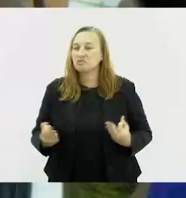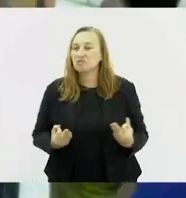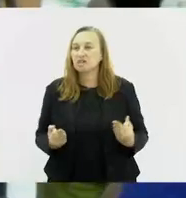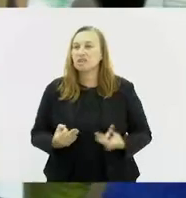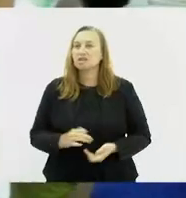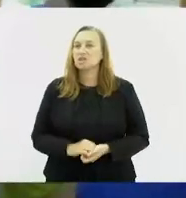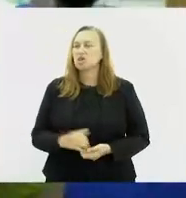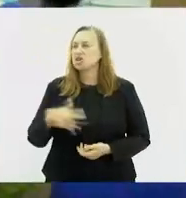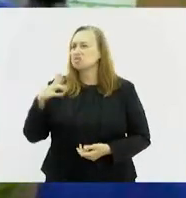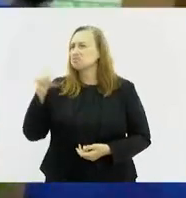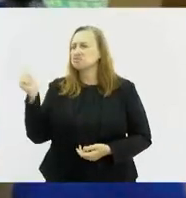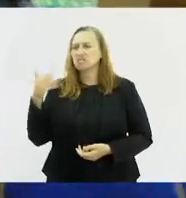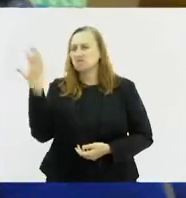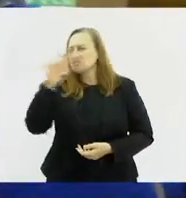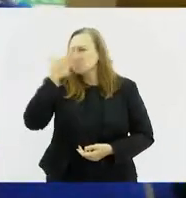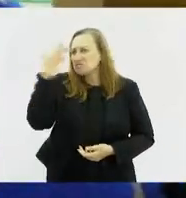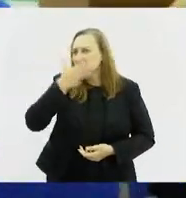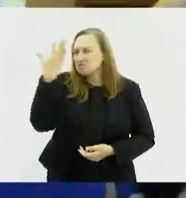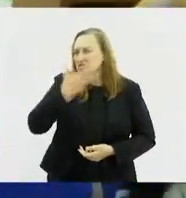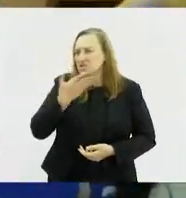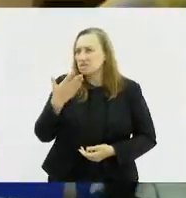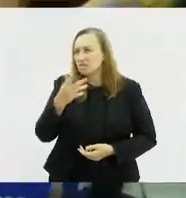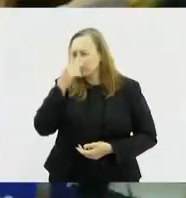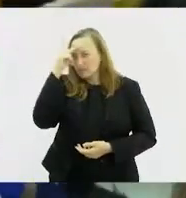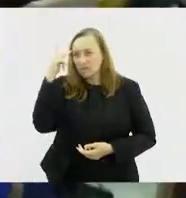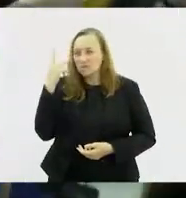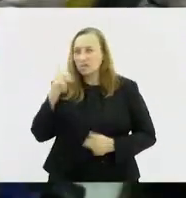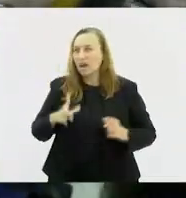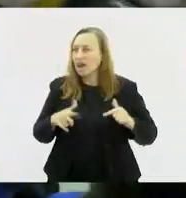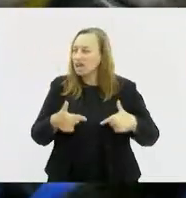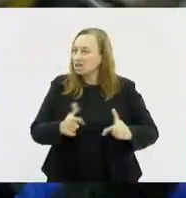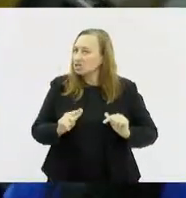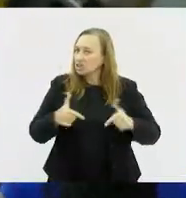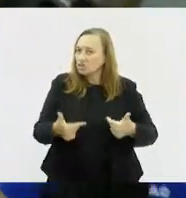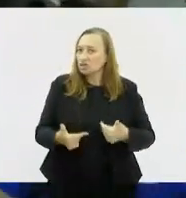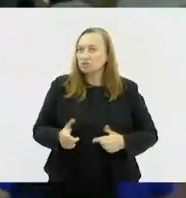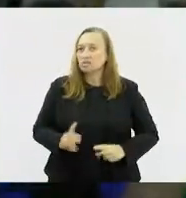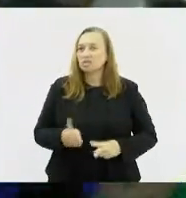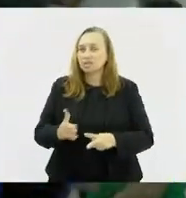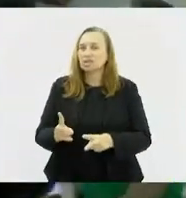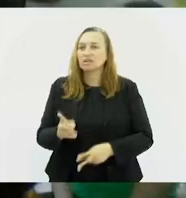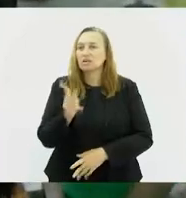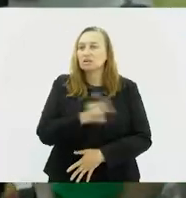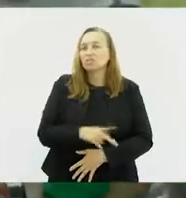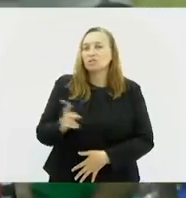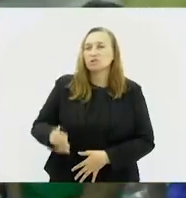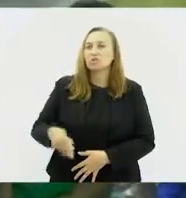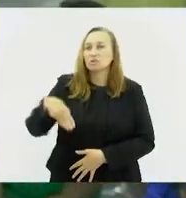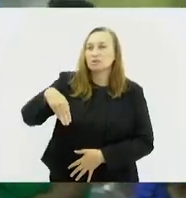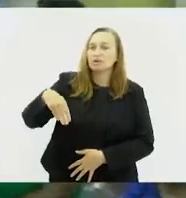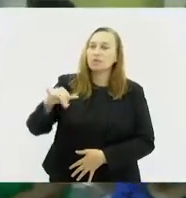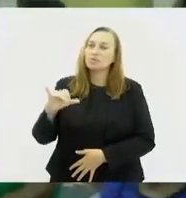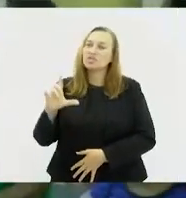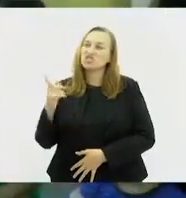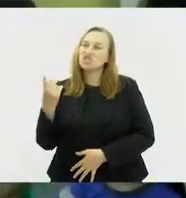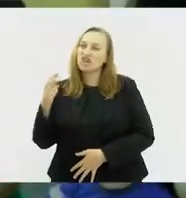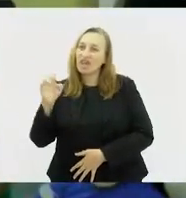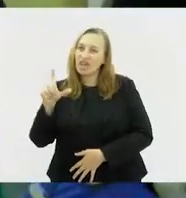nunca vi uma terceira idade com tanta disposição como o professor Ivan. Aos professores Michele,